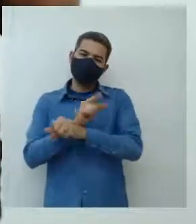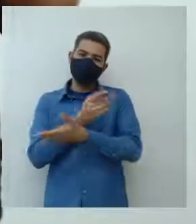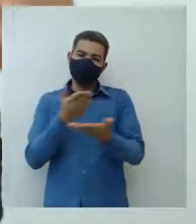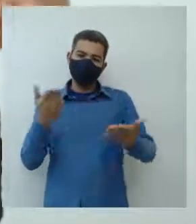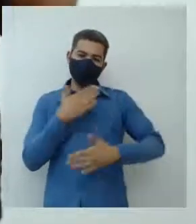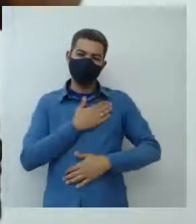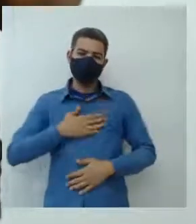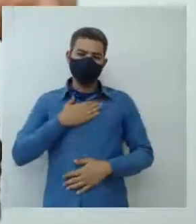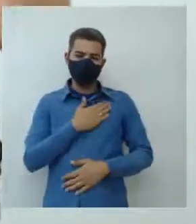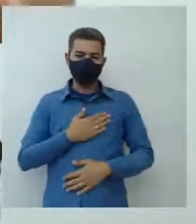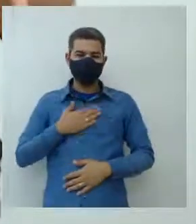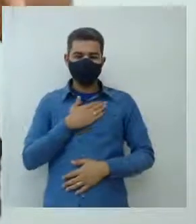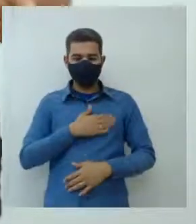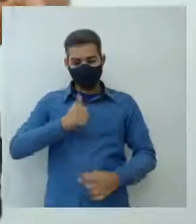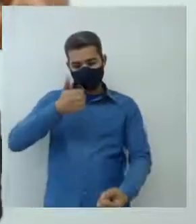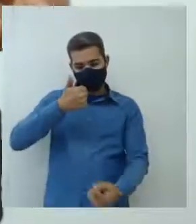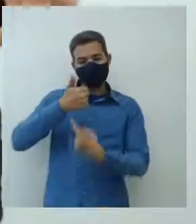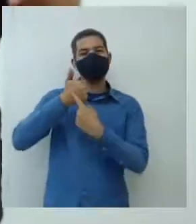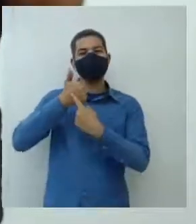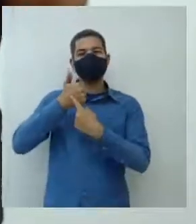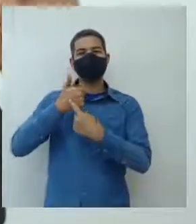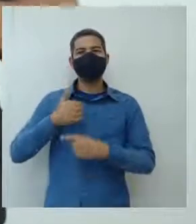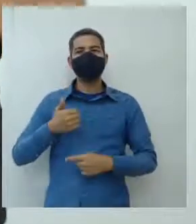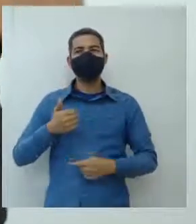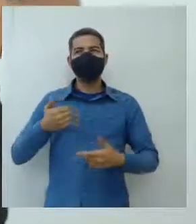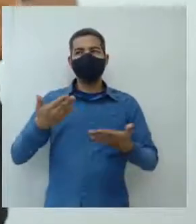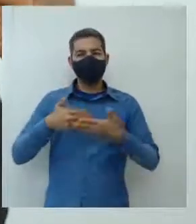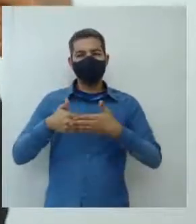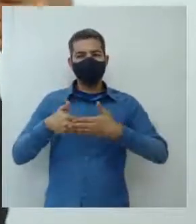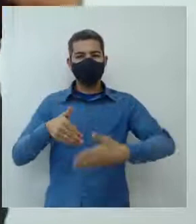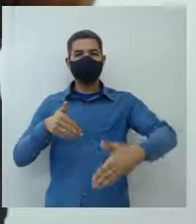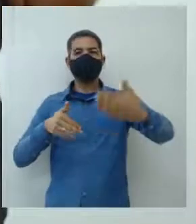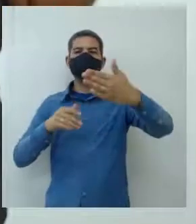tenham gostado, tenham curtido da nossa aula. E daí a gente se